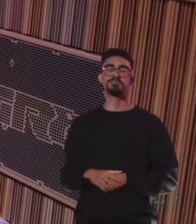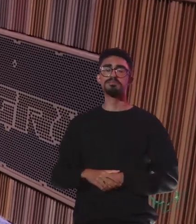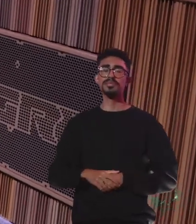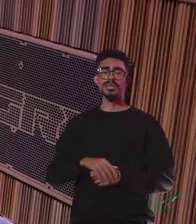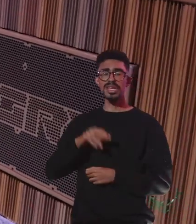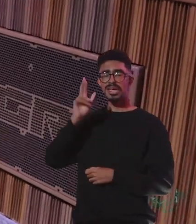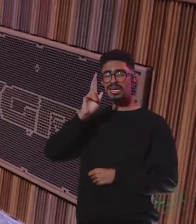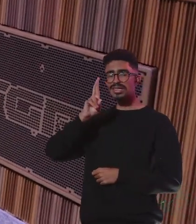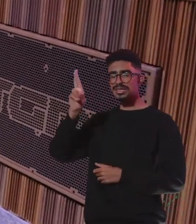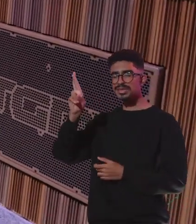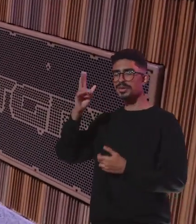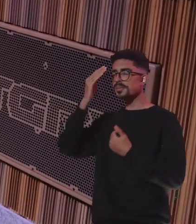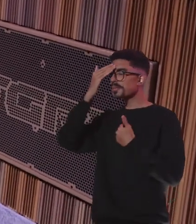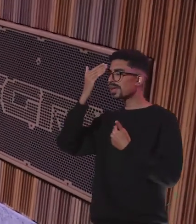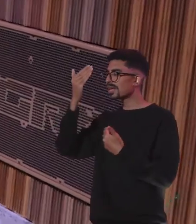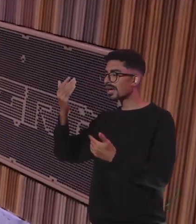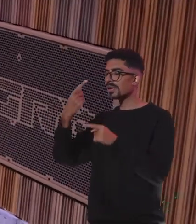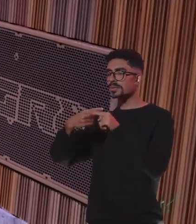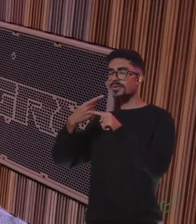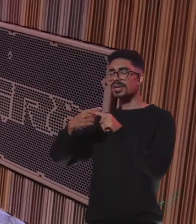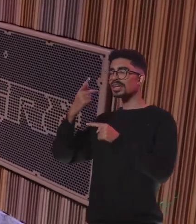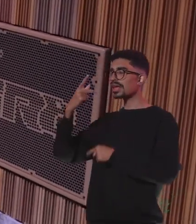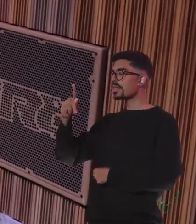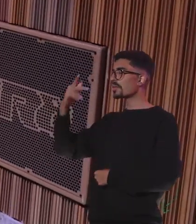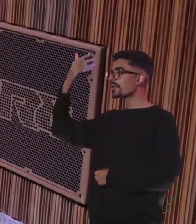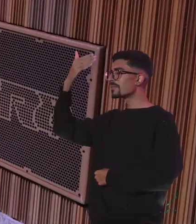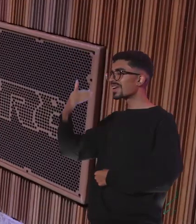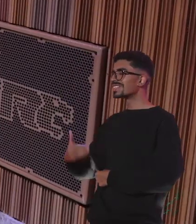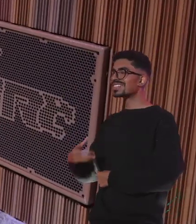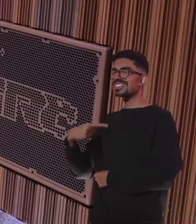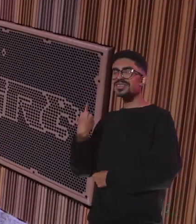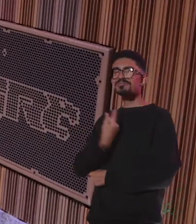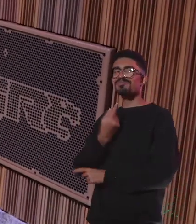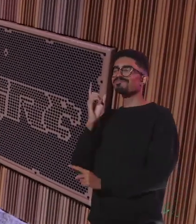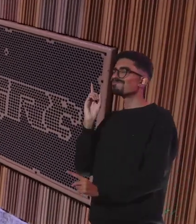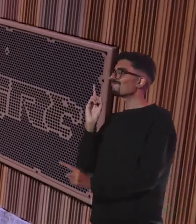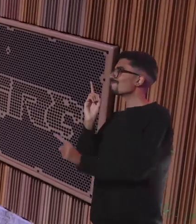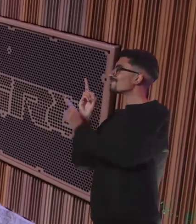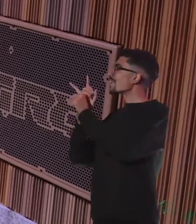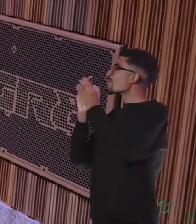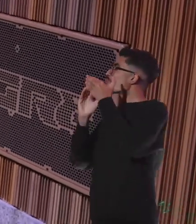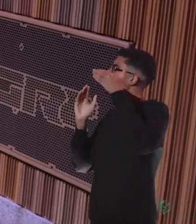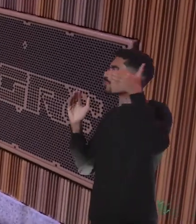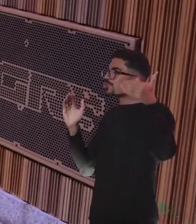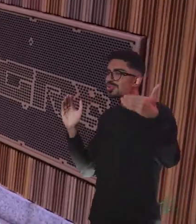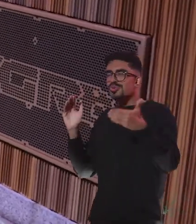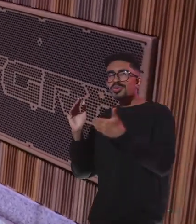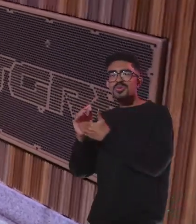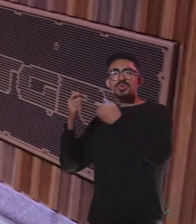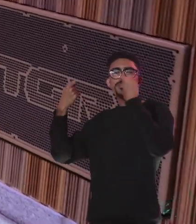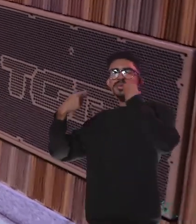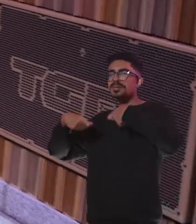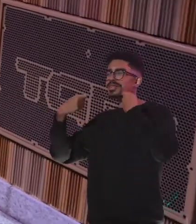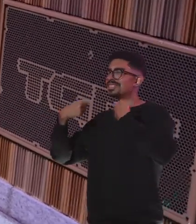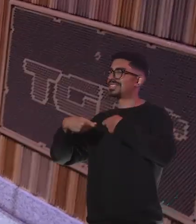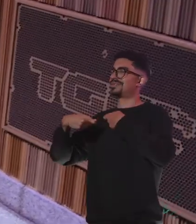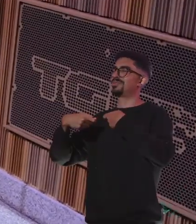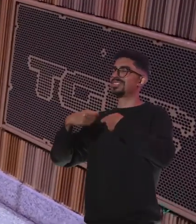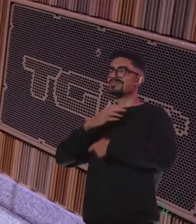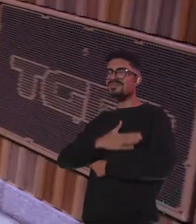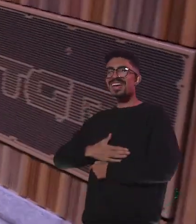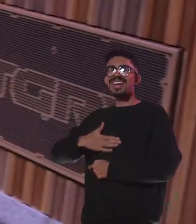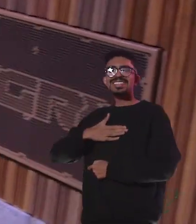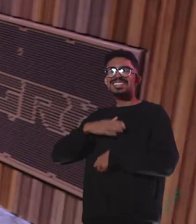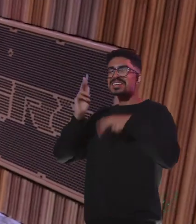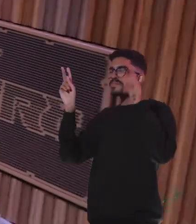obrigado. Obrigado porque na tua presença encontramos tudo o que precisamos: prazer, alegria, paz, propósito,